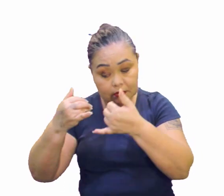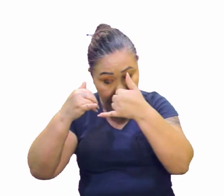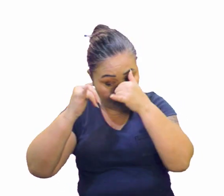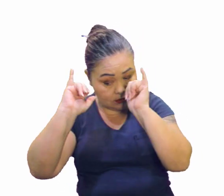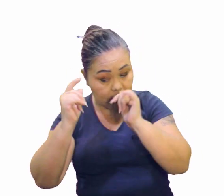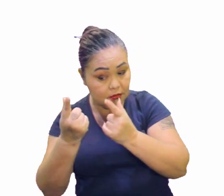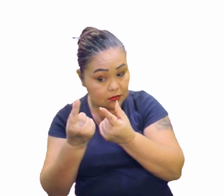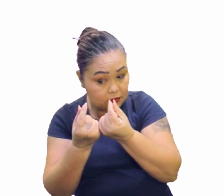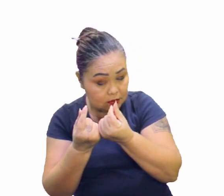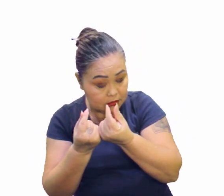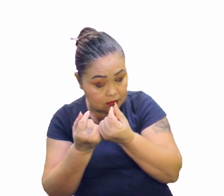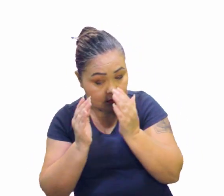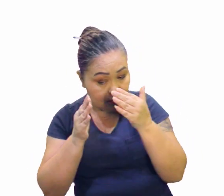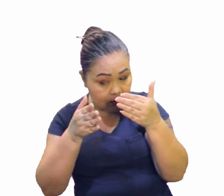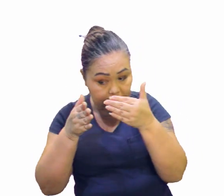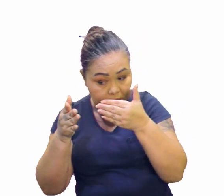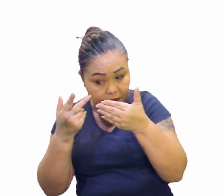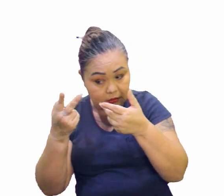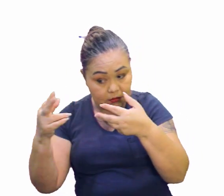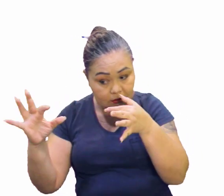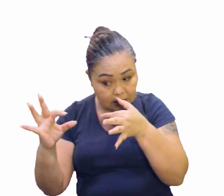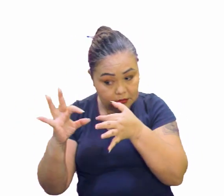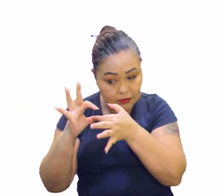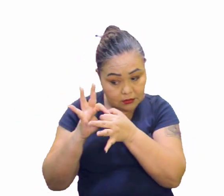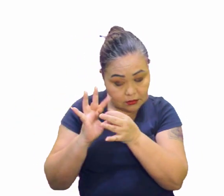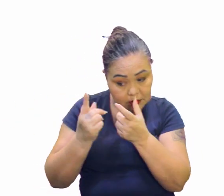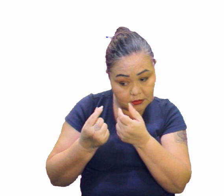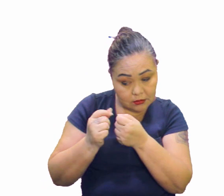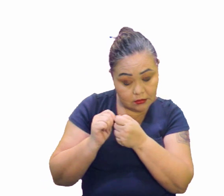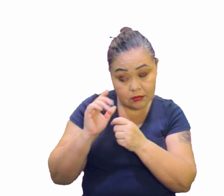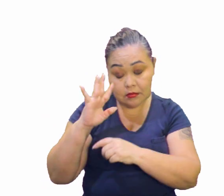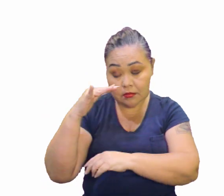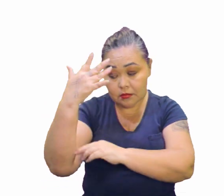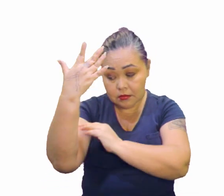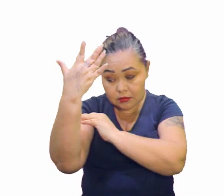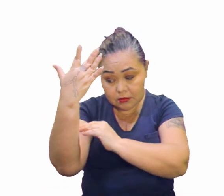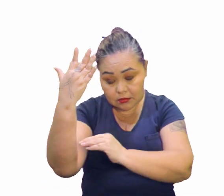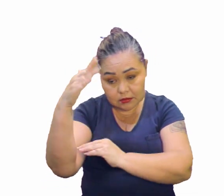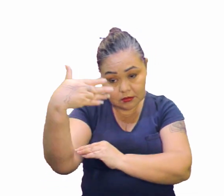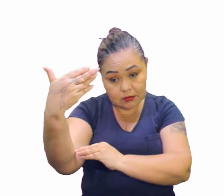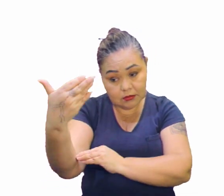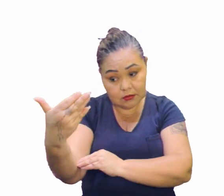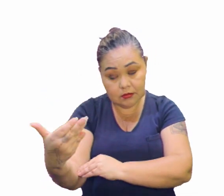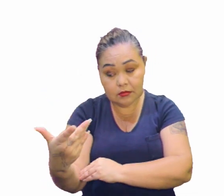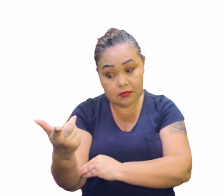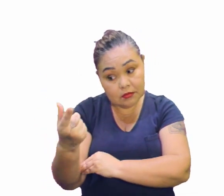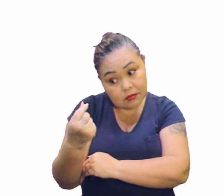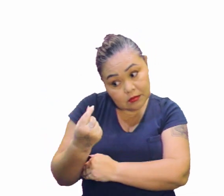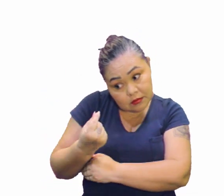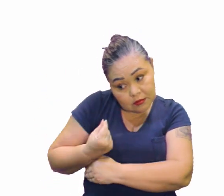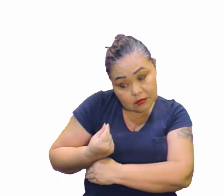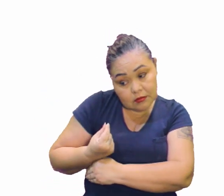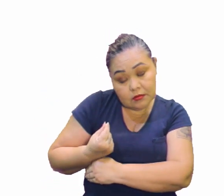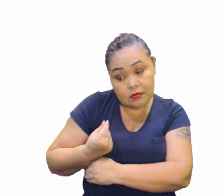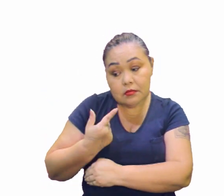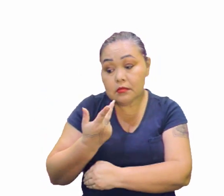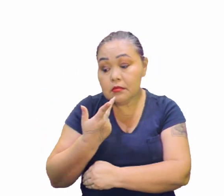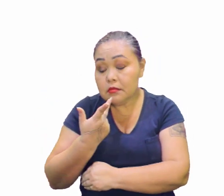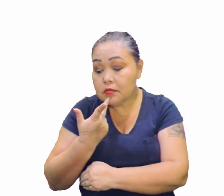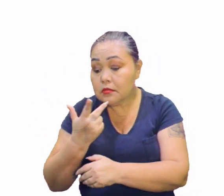pecuária, a gente pode estar falando de madeireiras, a gente pode estar falando